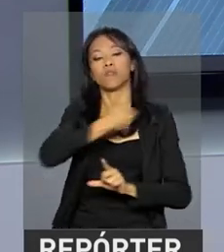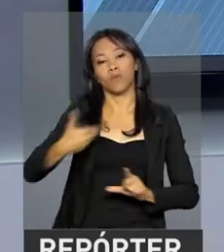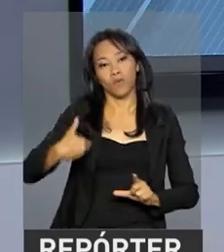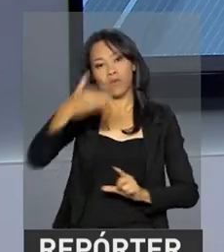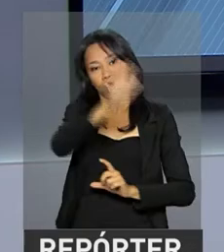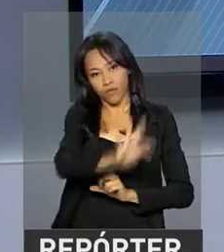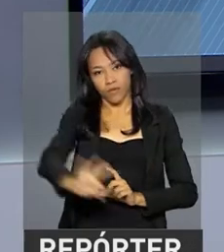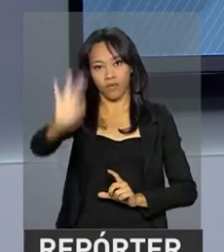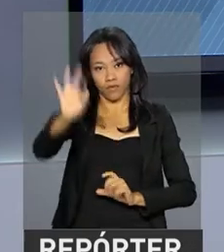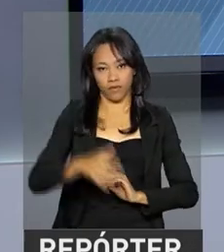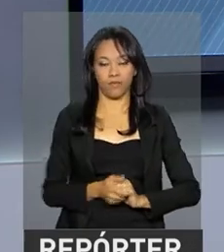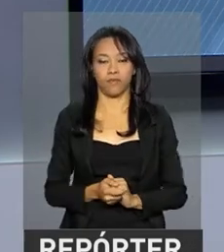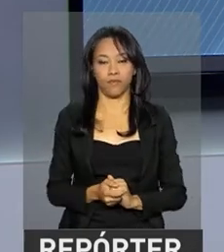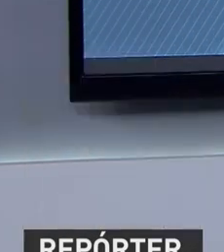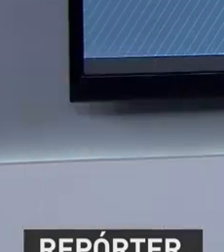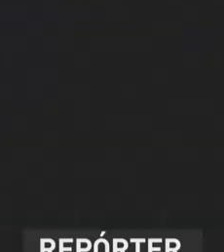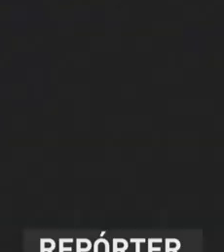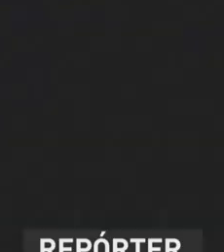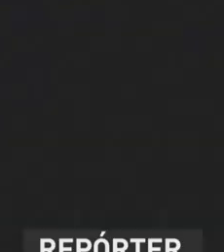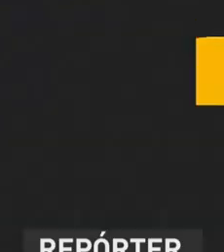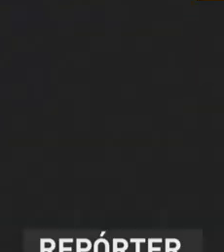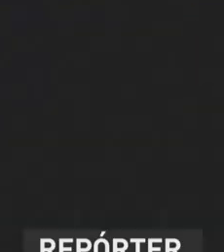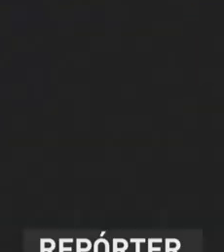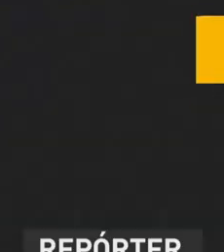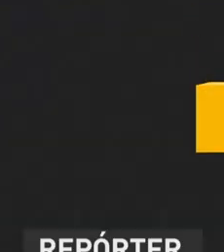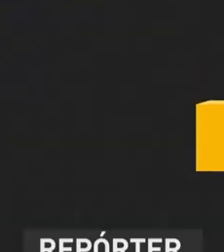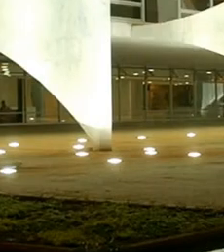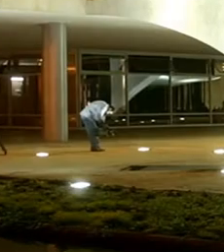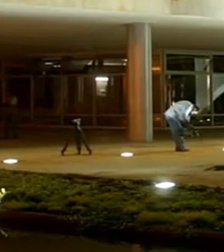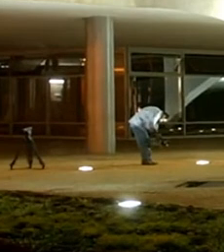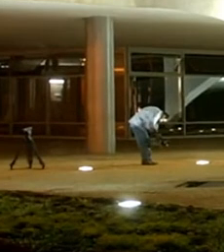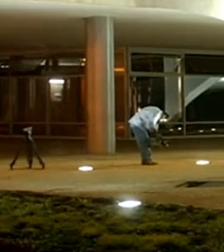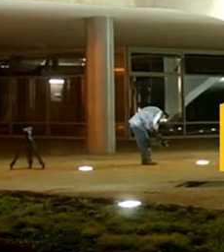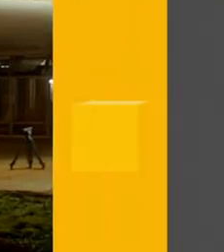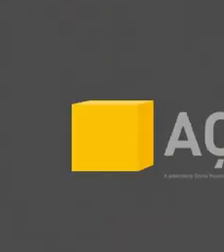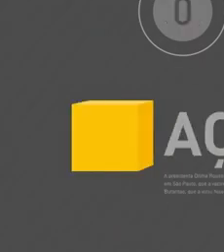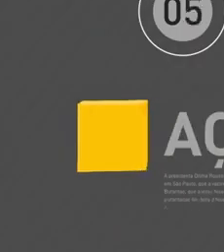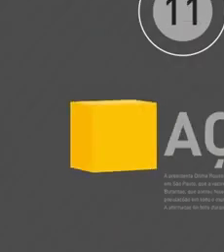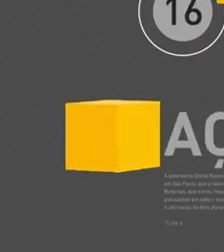a TV do Governo Federal. Tchau! Tchau! Tchau!